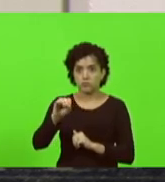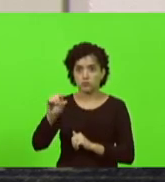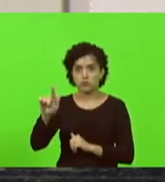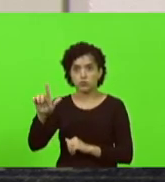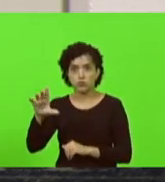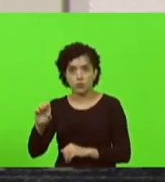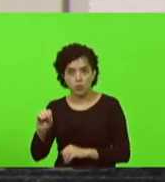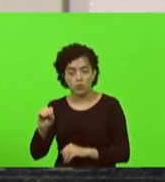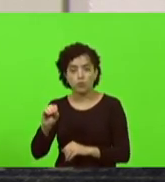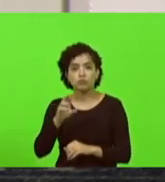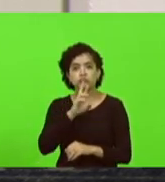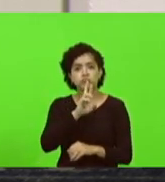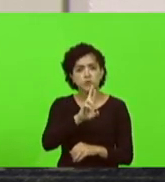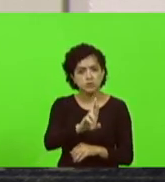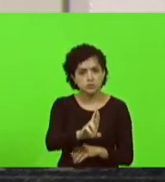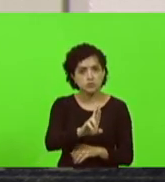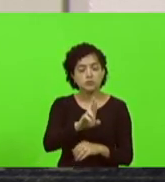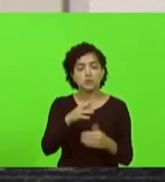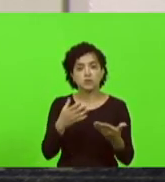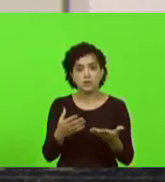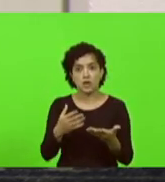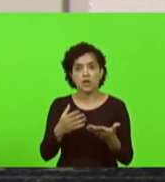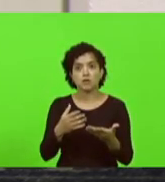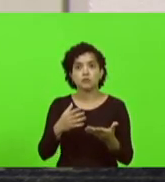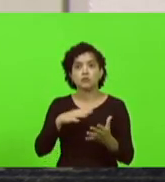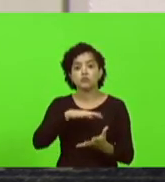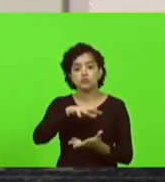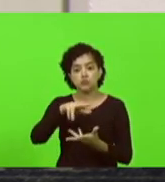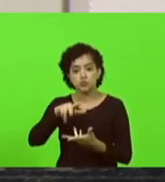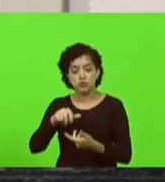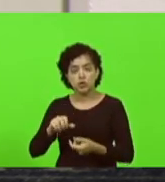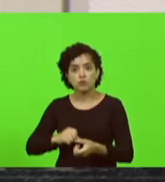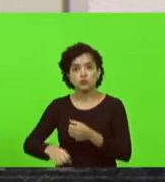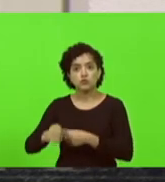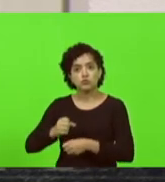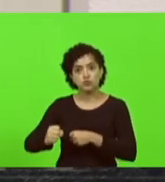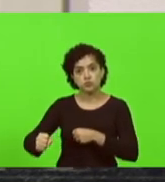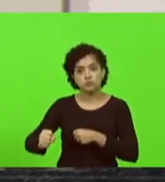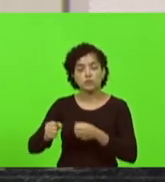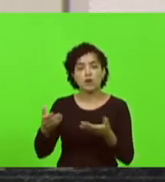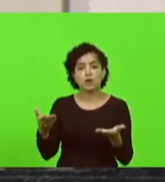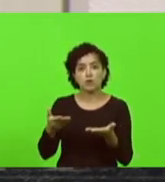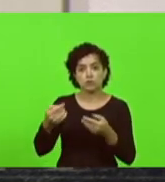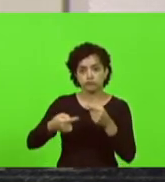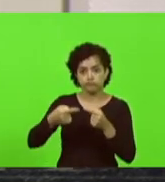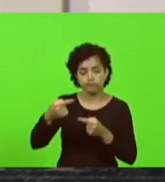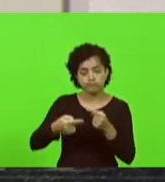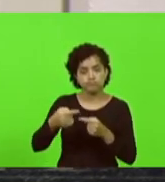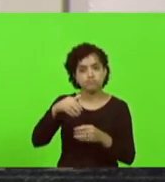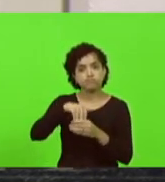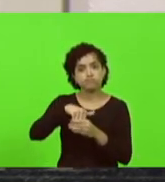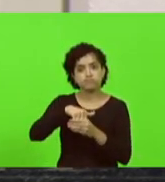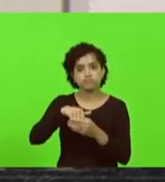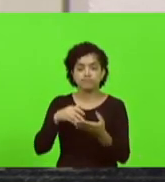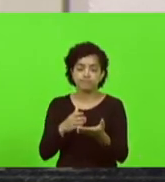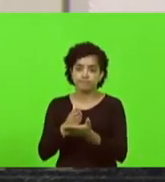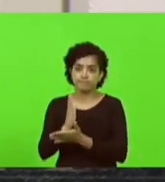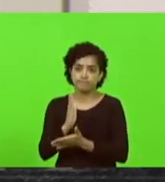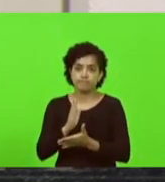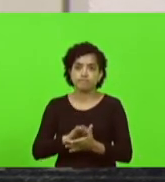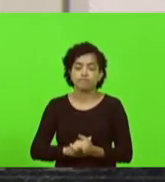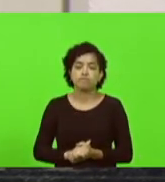pelos resultados obtidos no Mundial de Jiu-Jitsu. Em discussão, em votação,